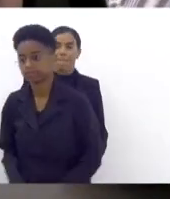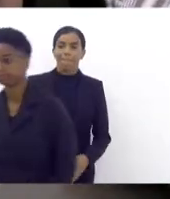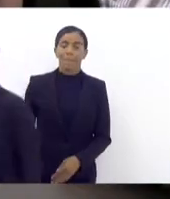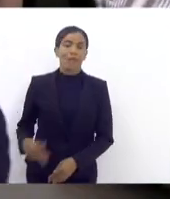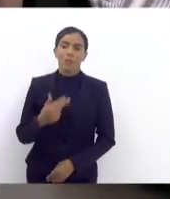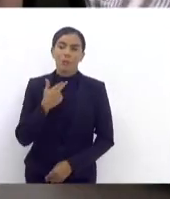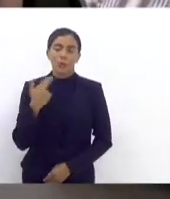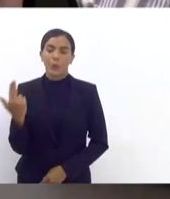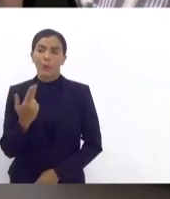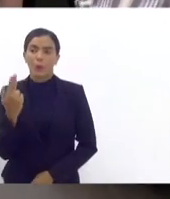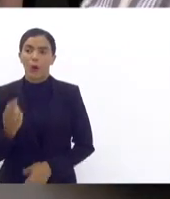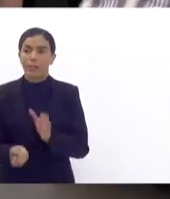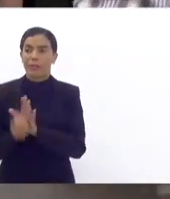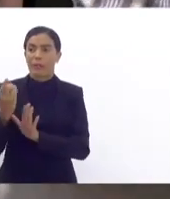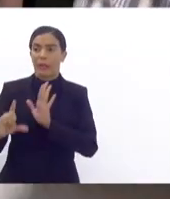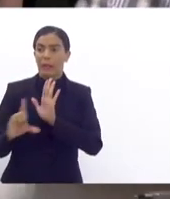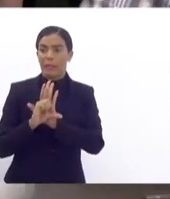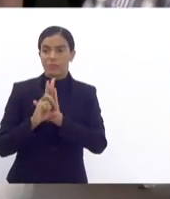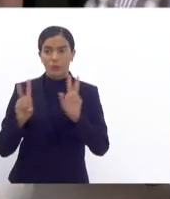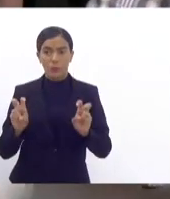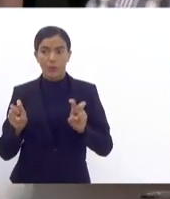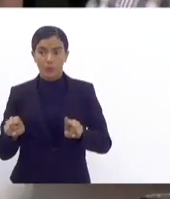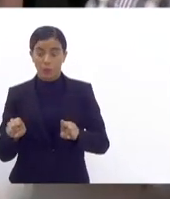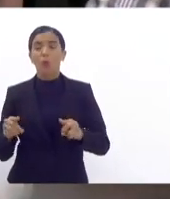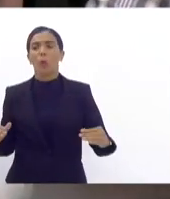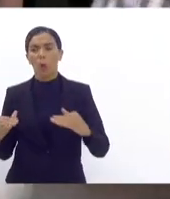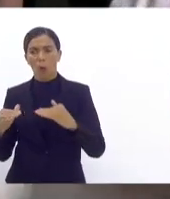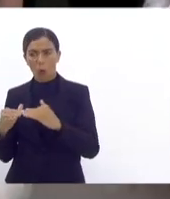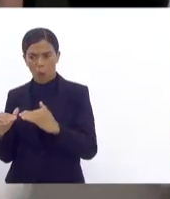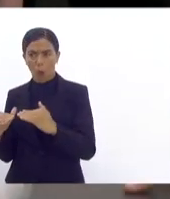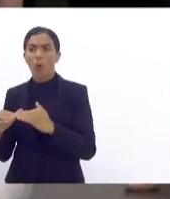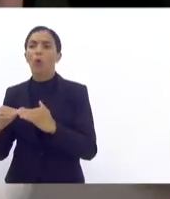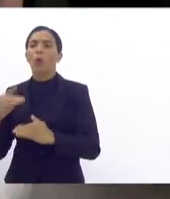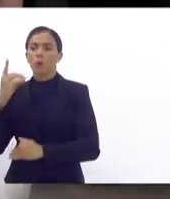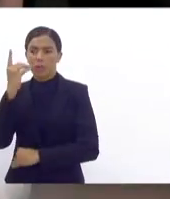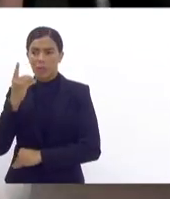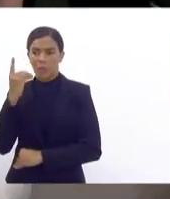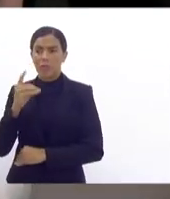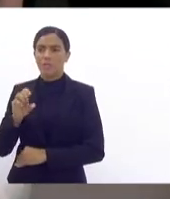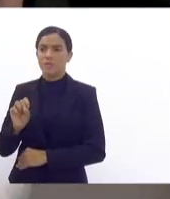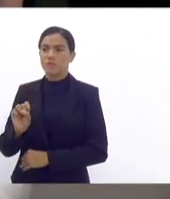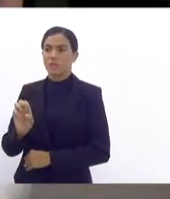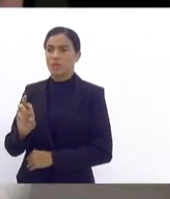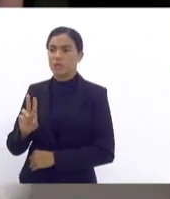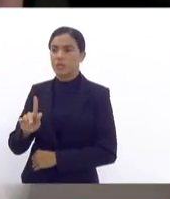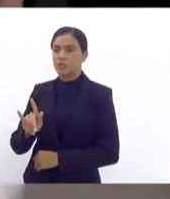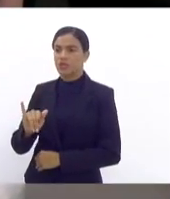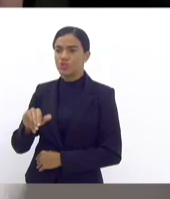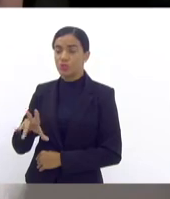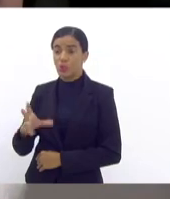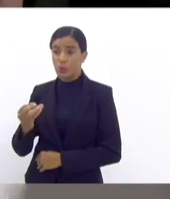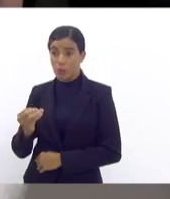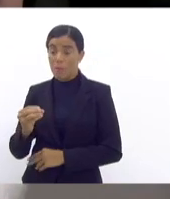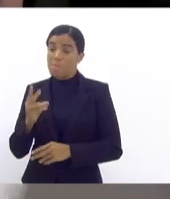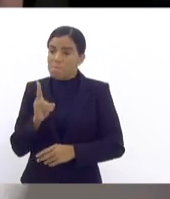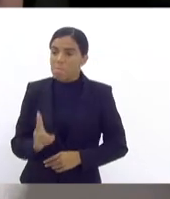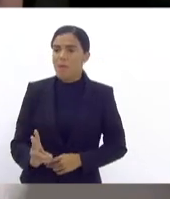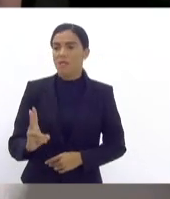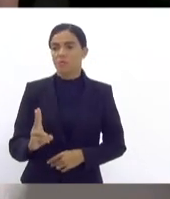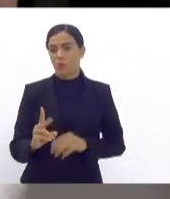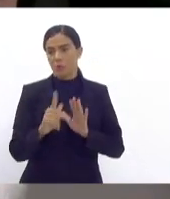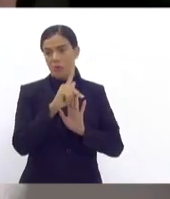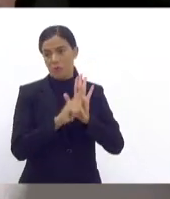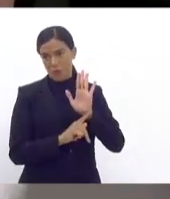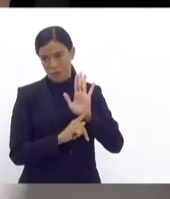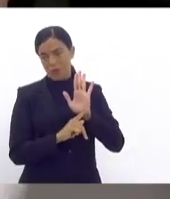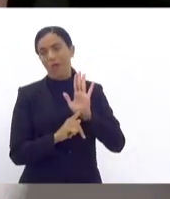isso. Então, eu concordo com o parecer do doutor Serginho, embora o projeto seja amplamente meritório do ponto de